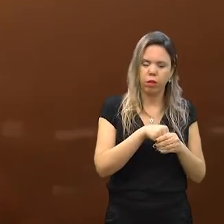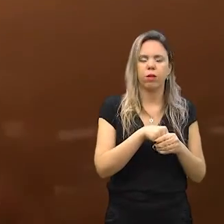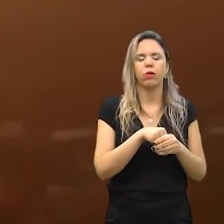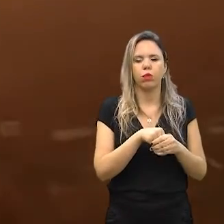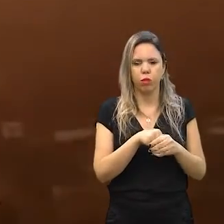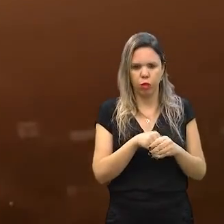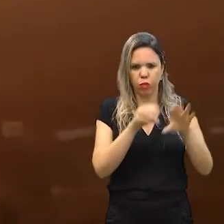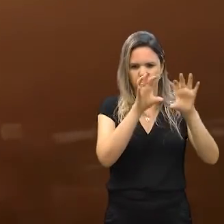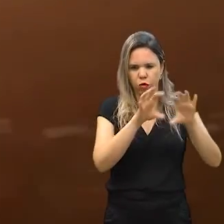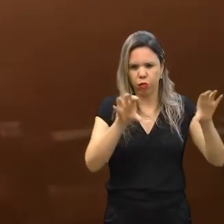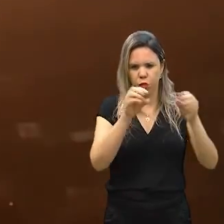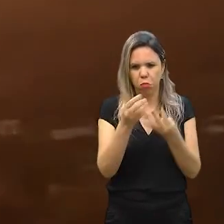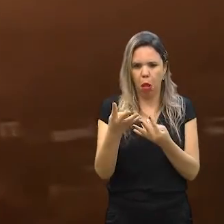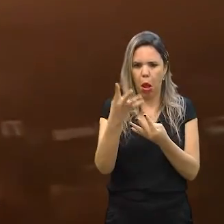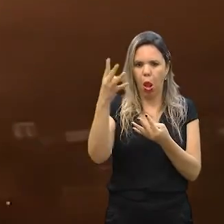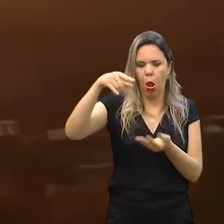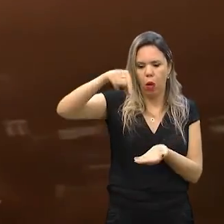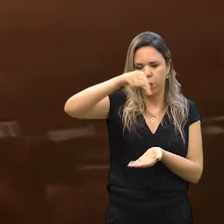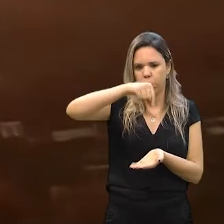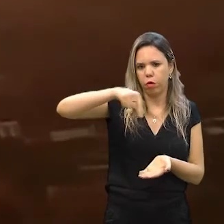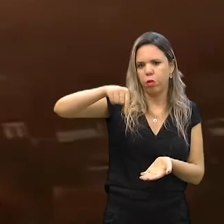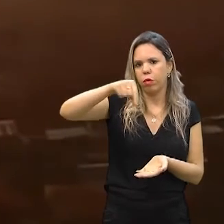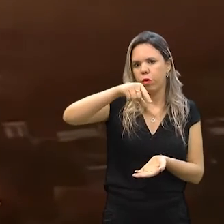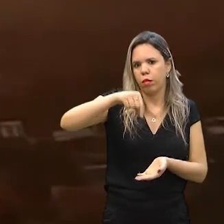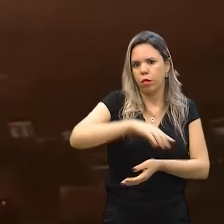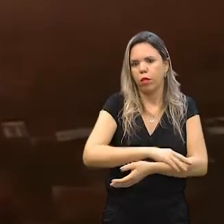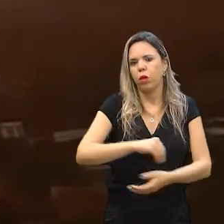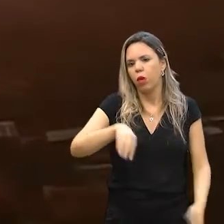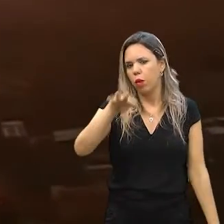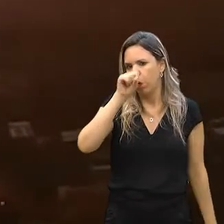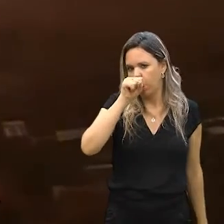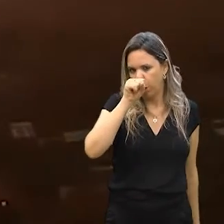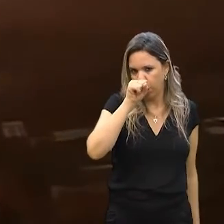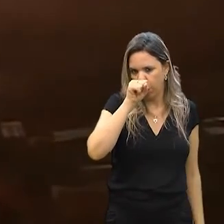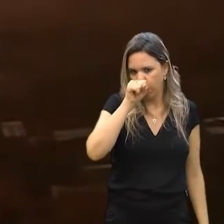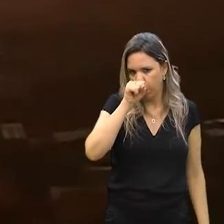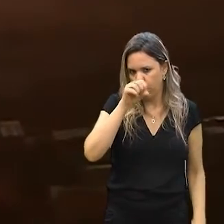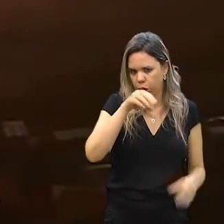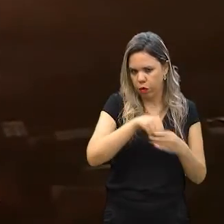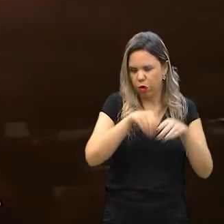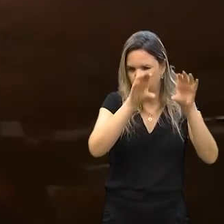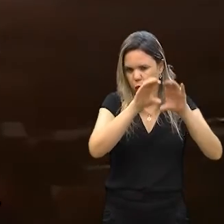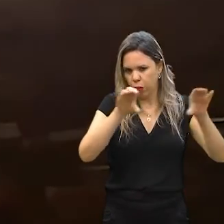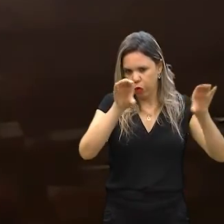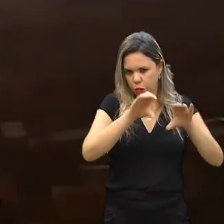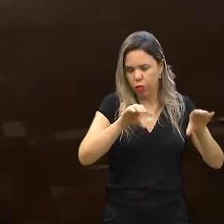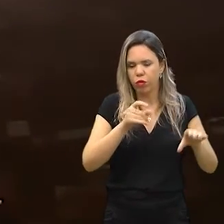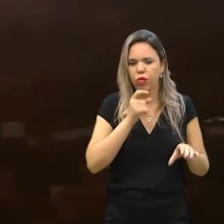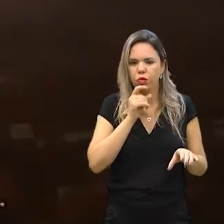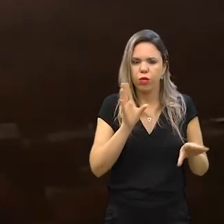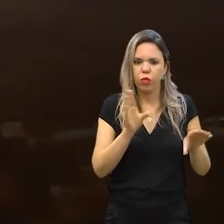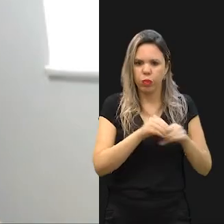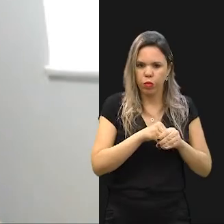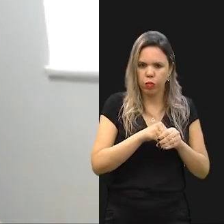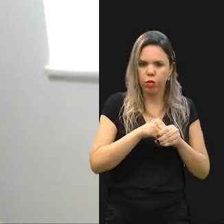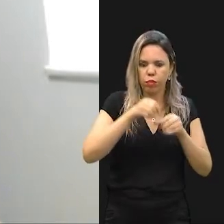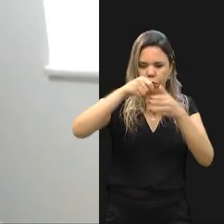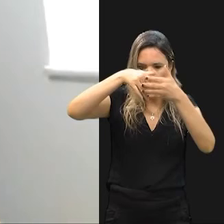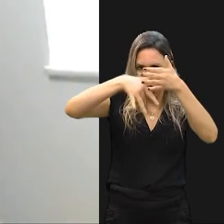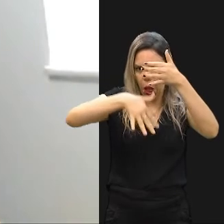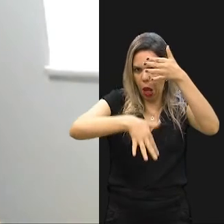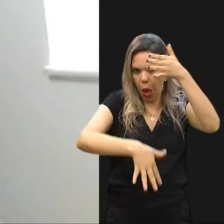evaporação de gotículas, parte do ar lá dentro da nuvem se resfria e desce junto